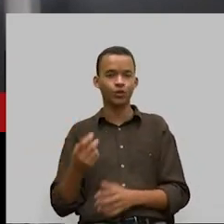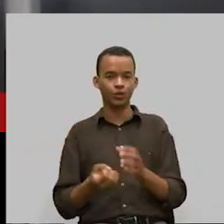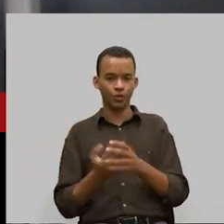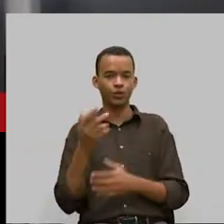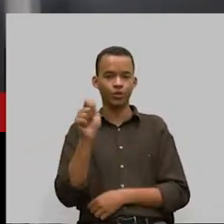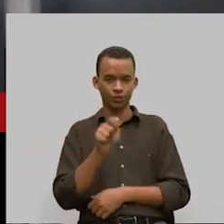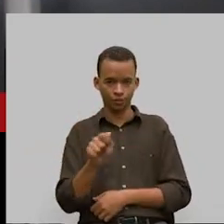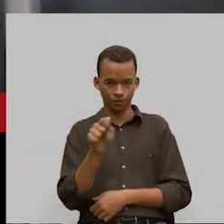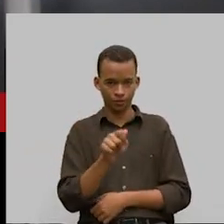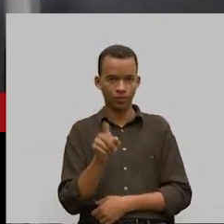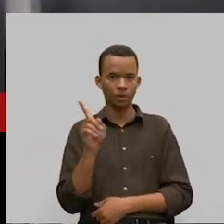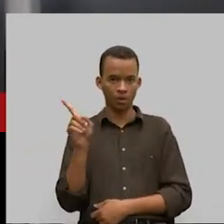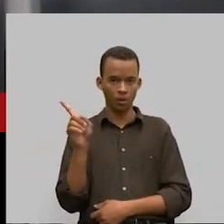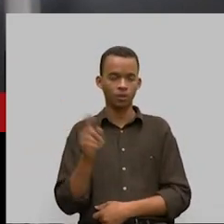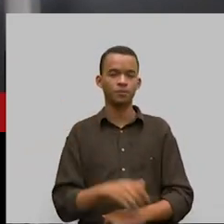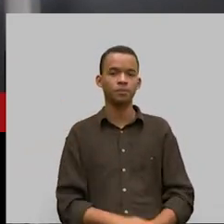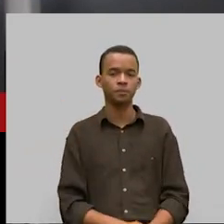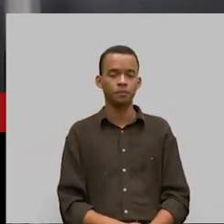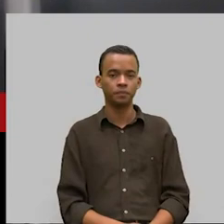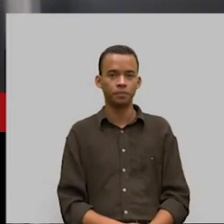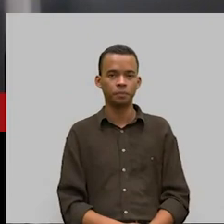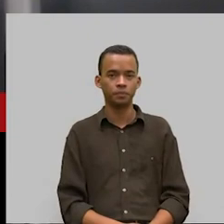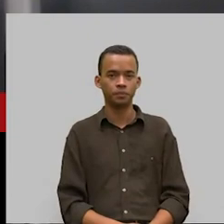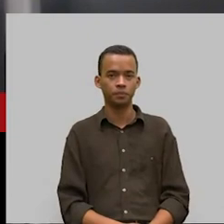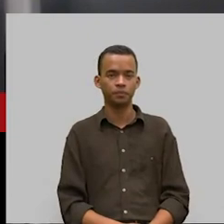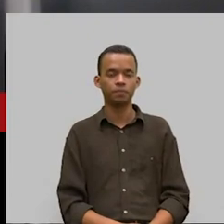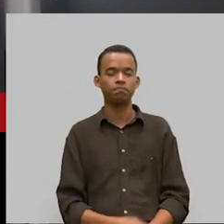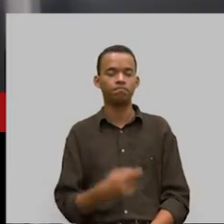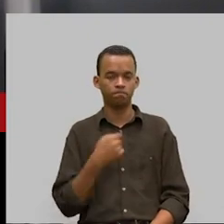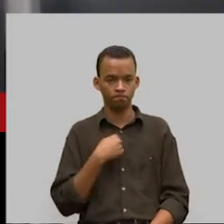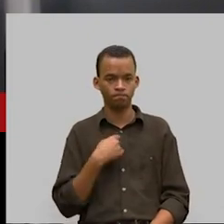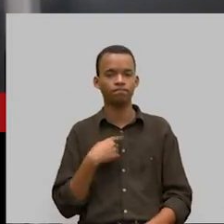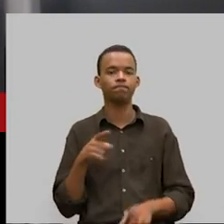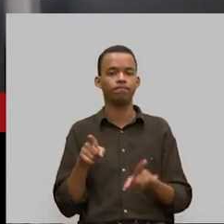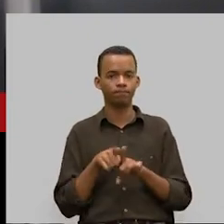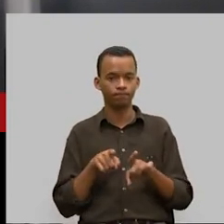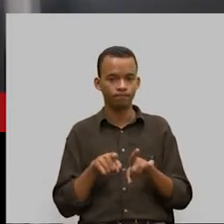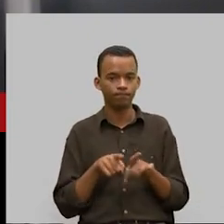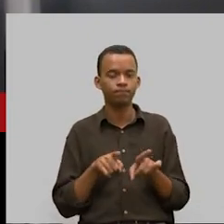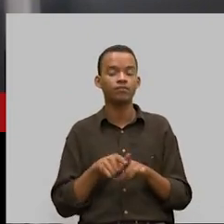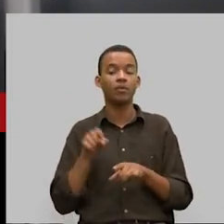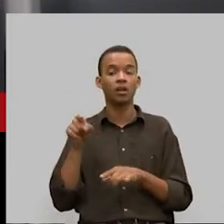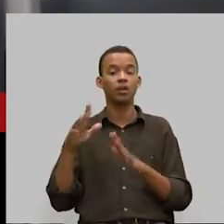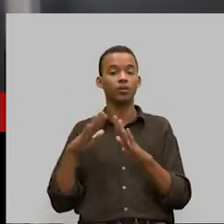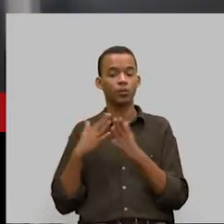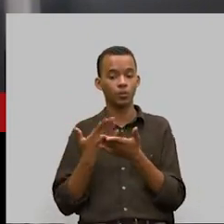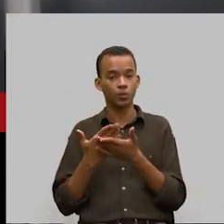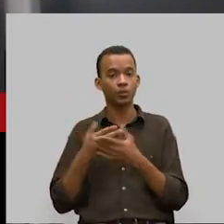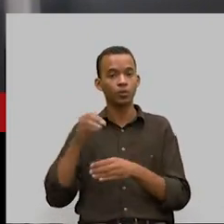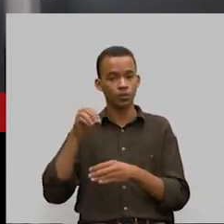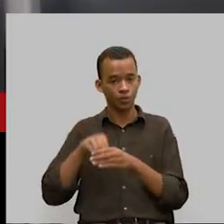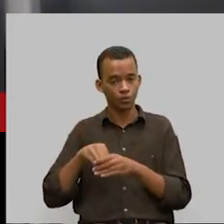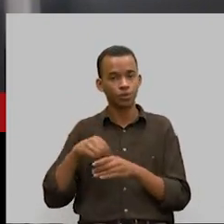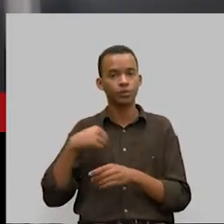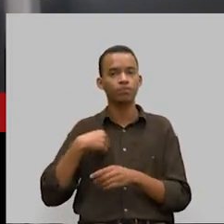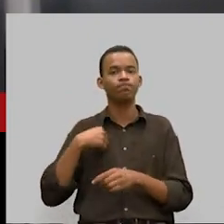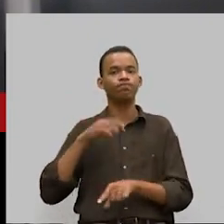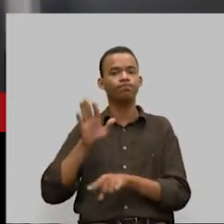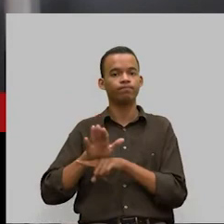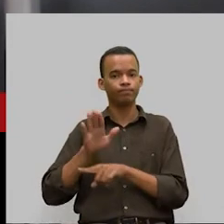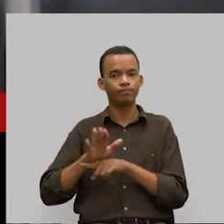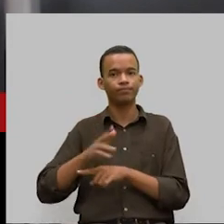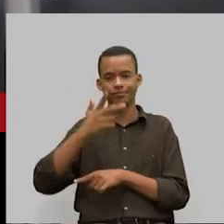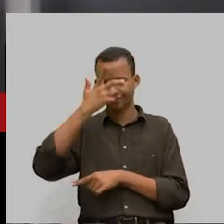Brigadeiro eh tive oportunidade né nessa escola criei né ajudei os os